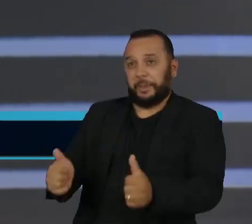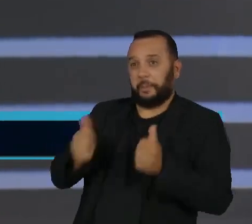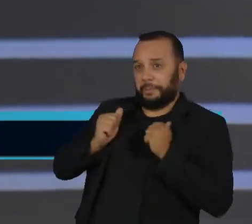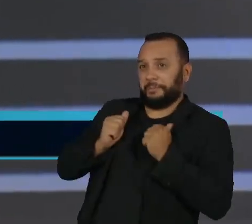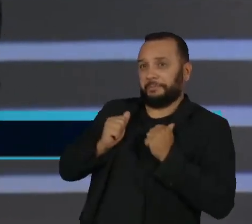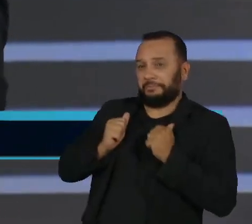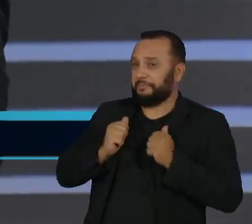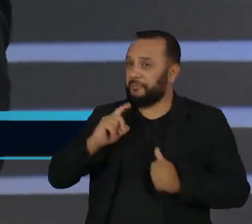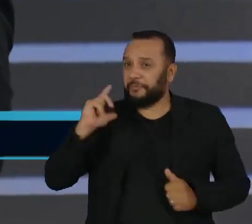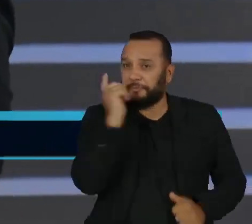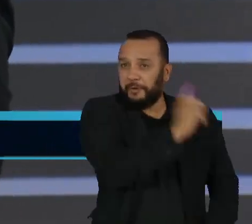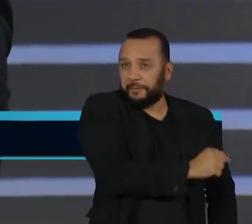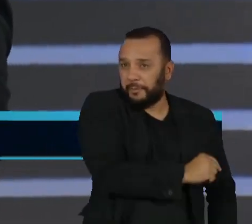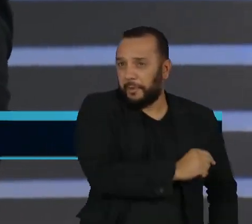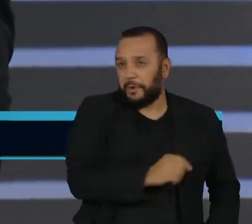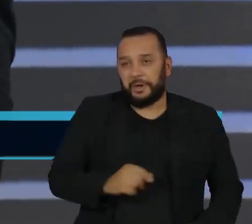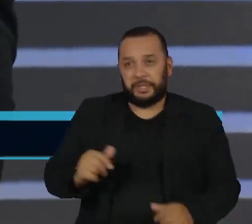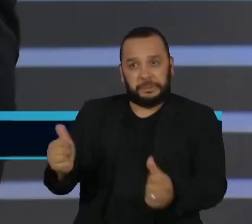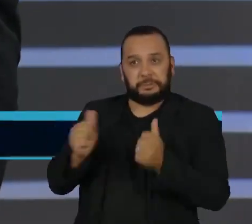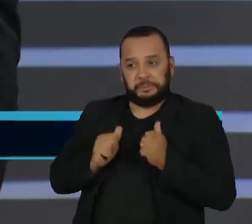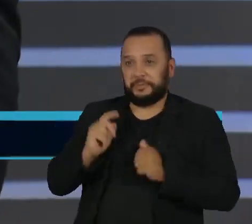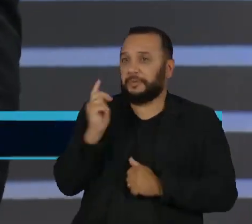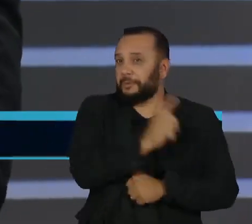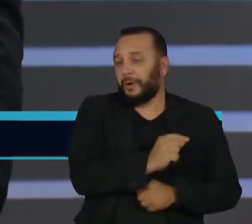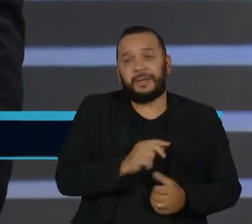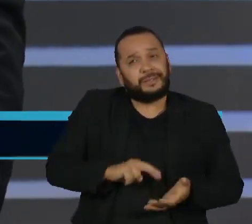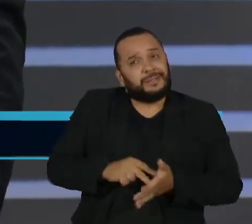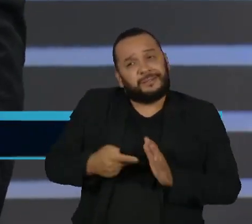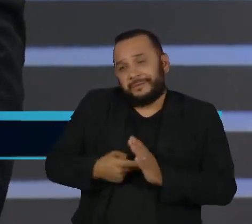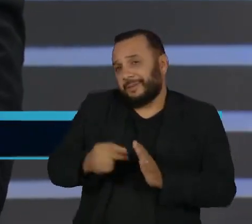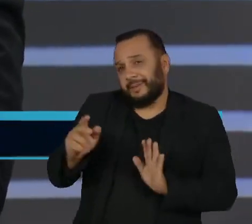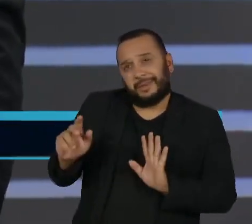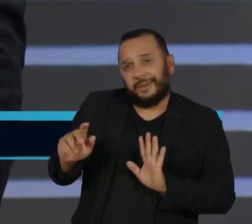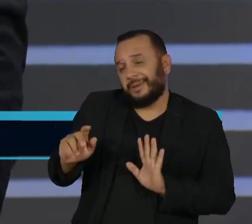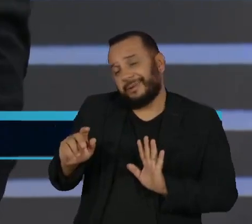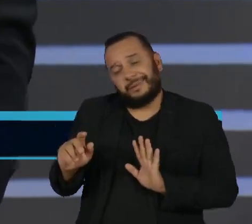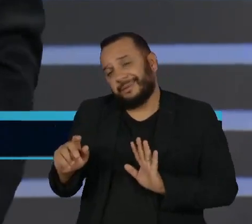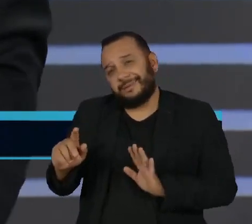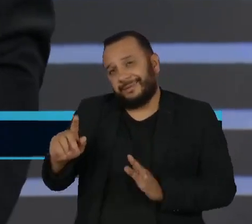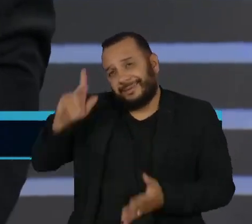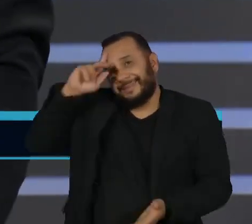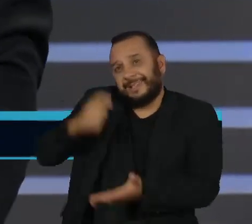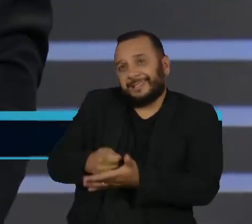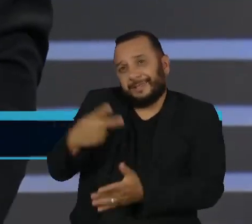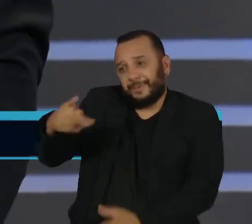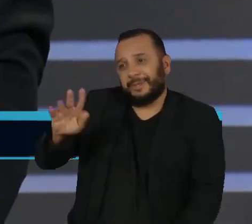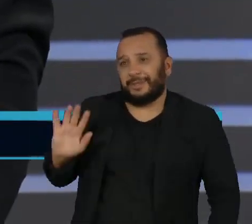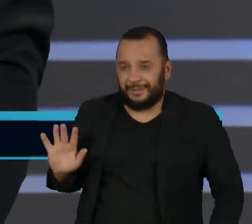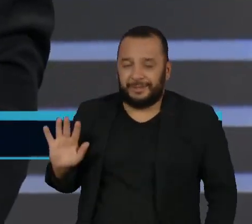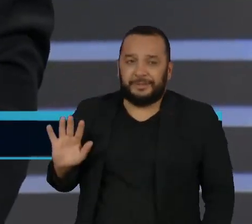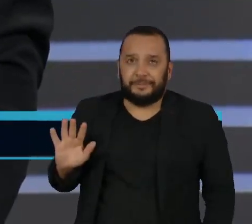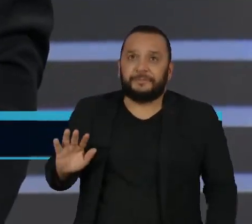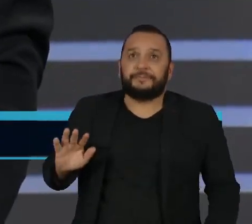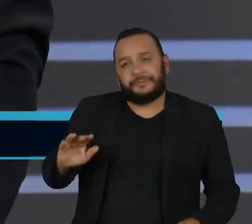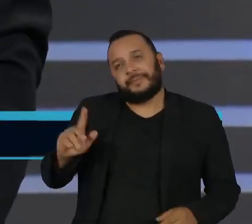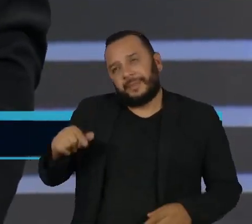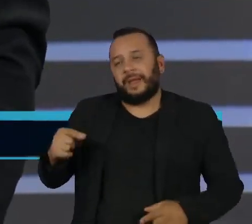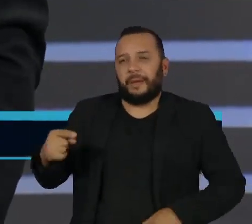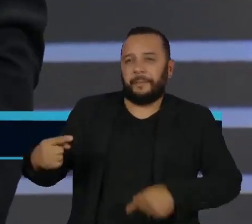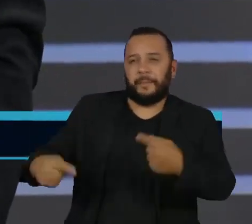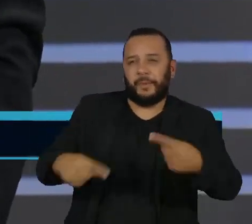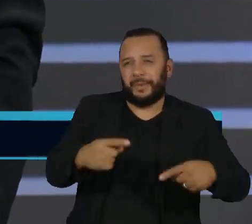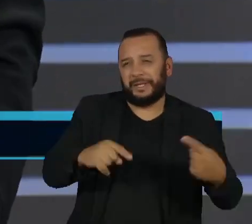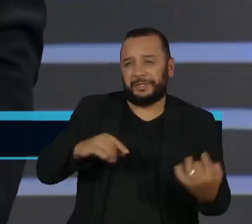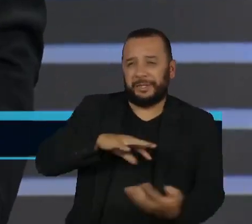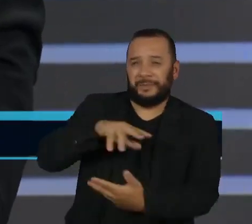e saindo, né, daquele movimento. Tem algumas cenas dentro desse campo das políticas internacionais que são